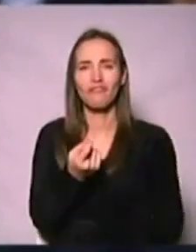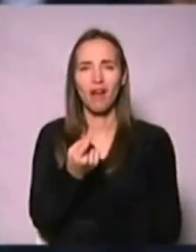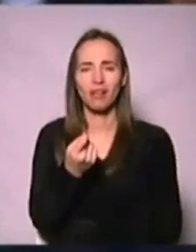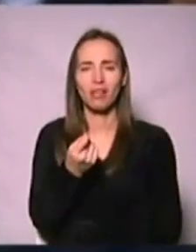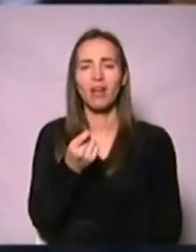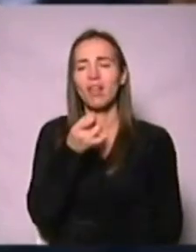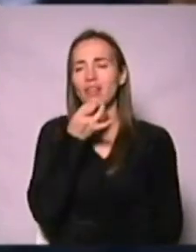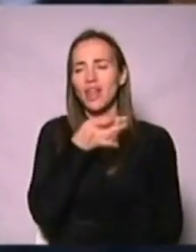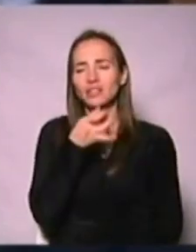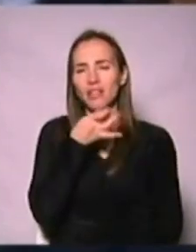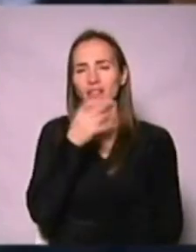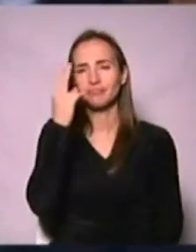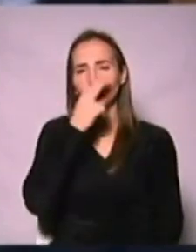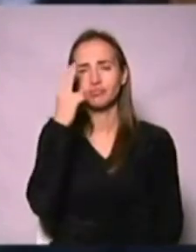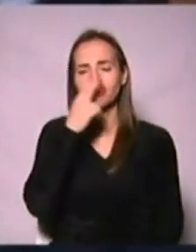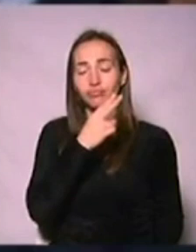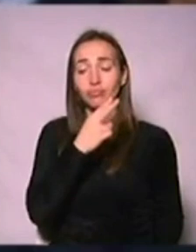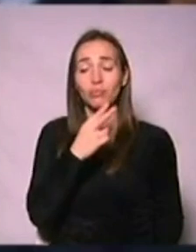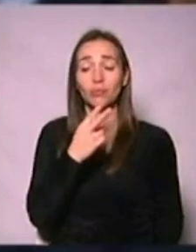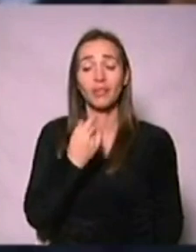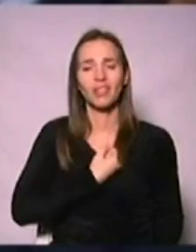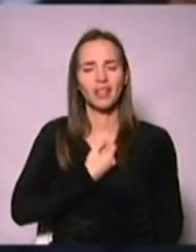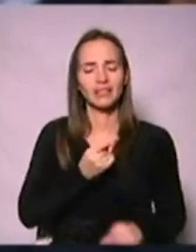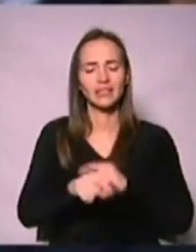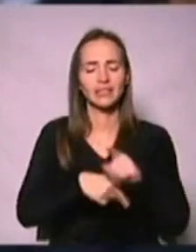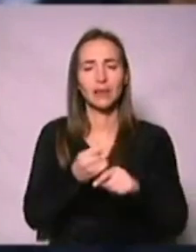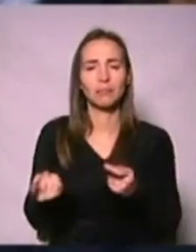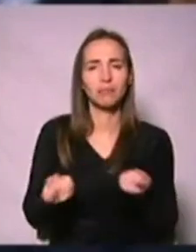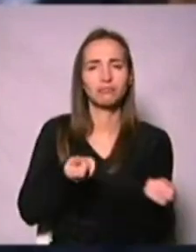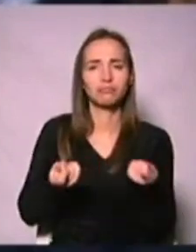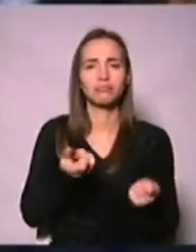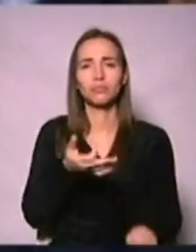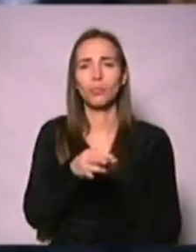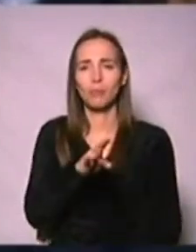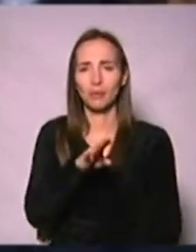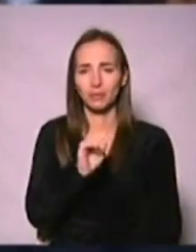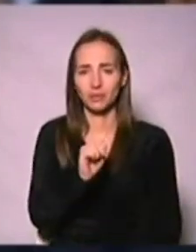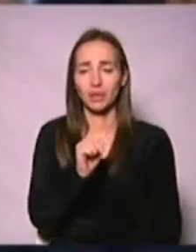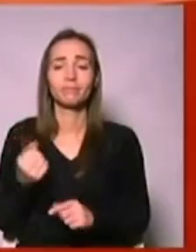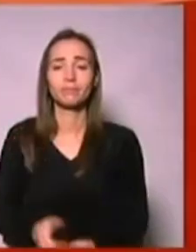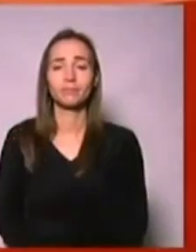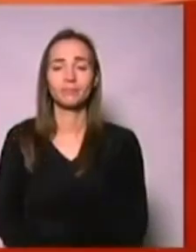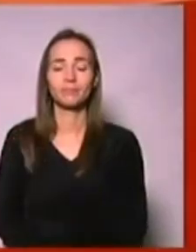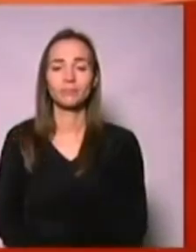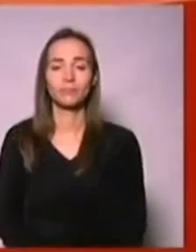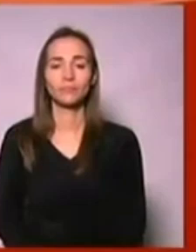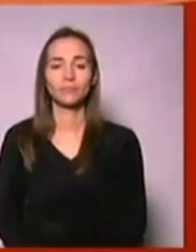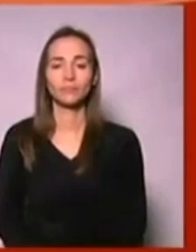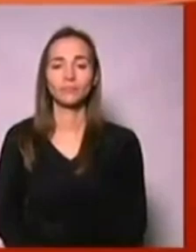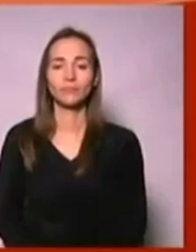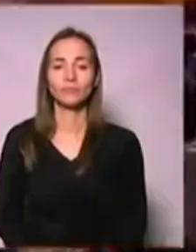facilitismo como uma identidade sempre presente nas gravações socialistas ao longo dos tempos